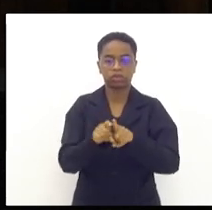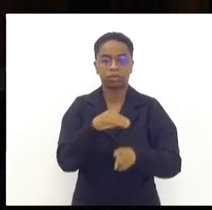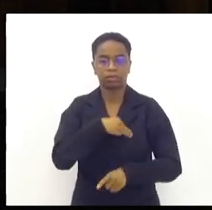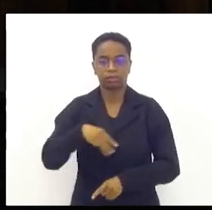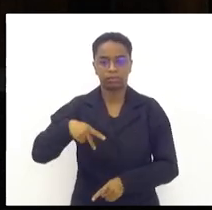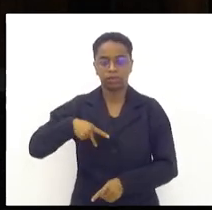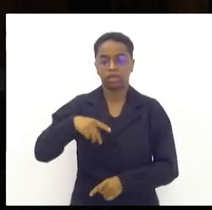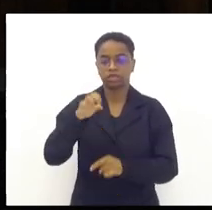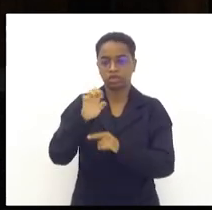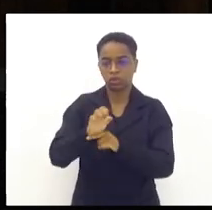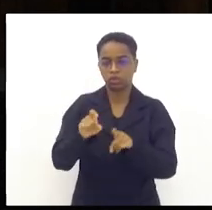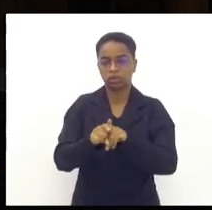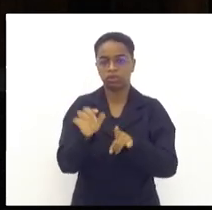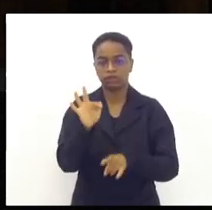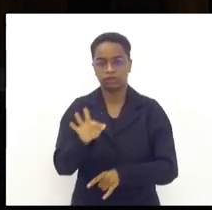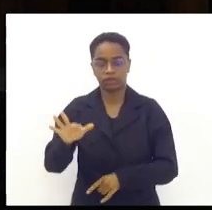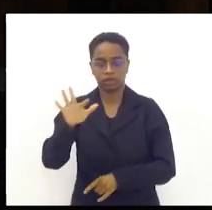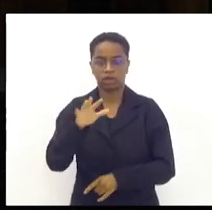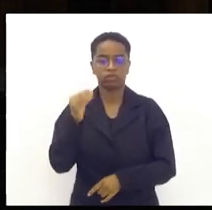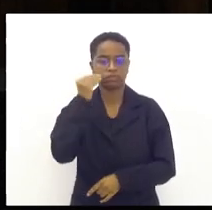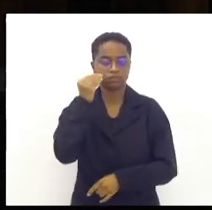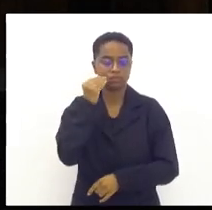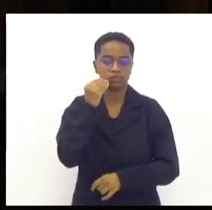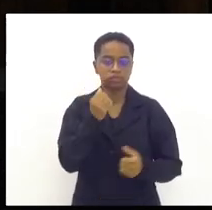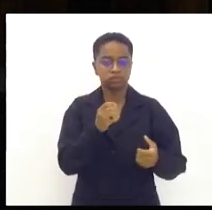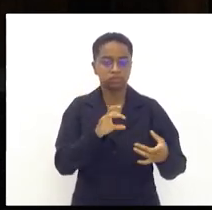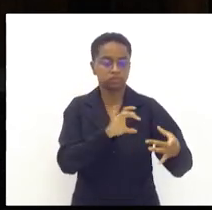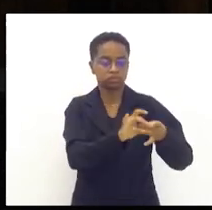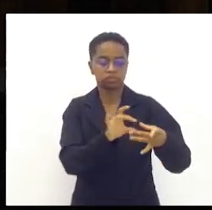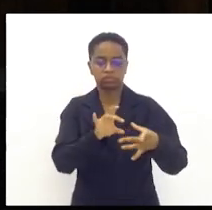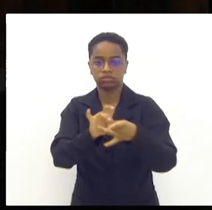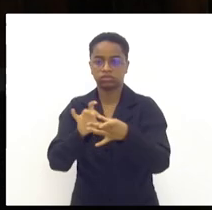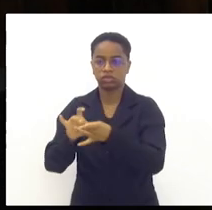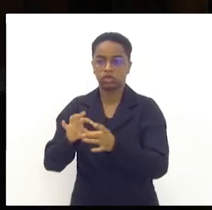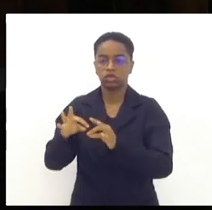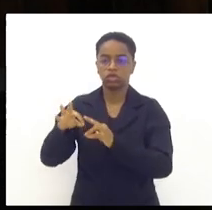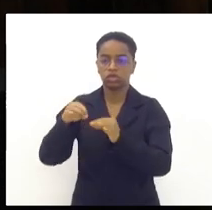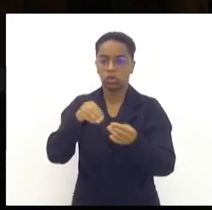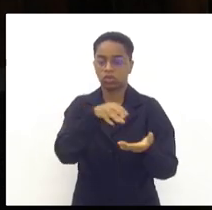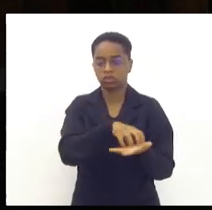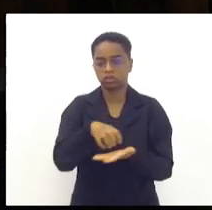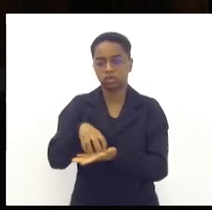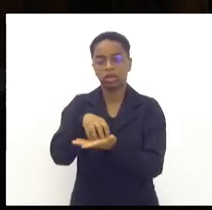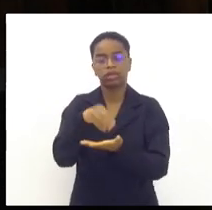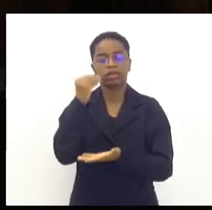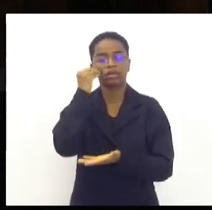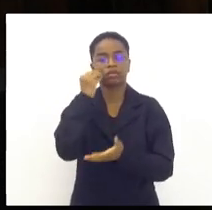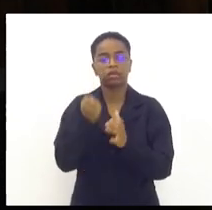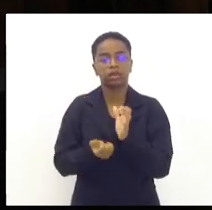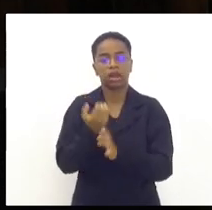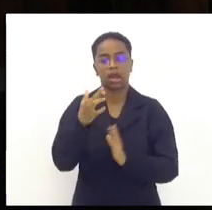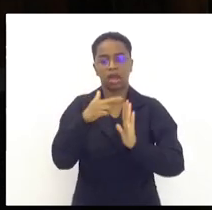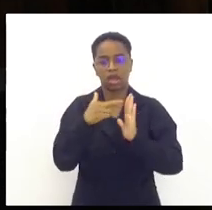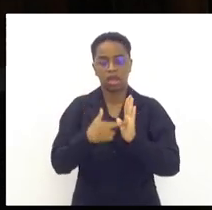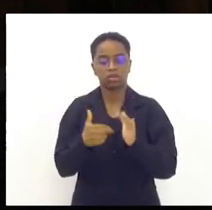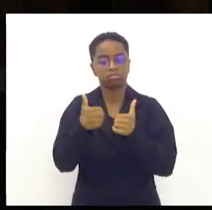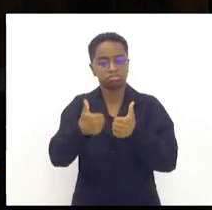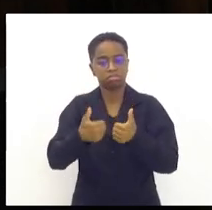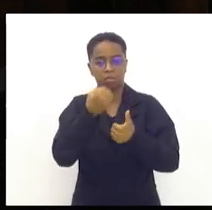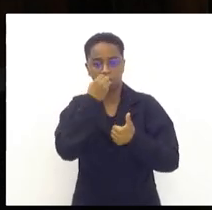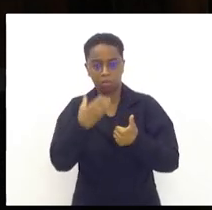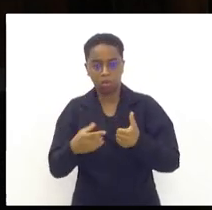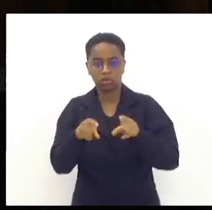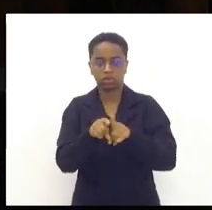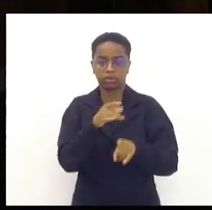para somar forças com todos esses órgãos para que possamos estabelecer uma regra eficiente e